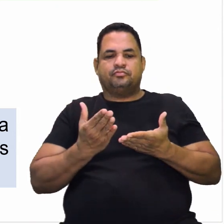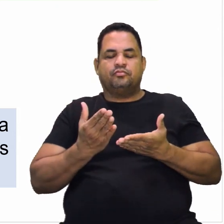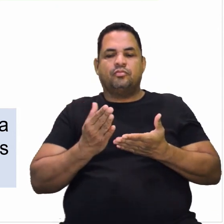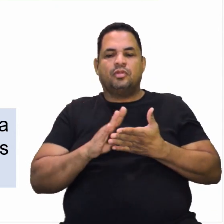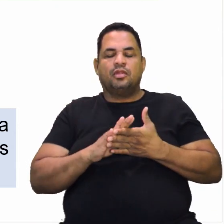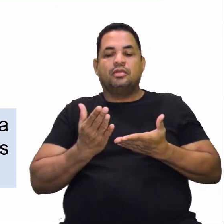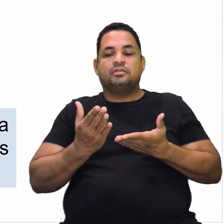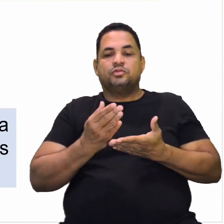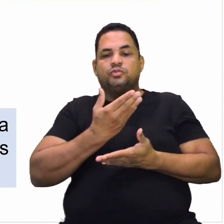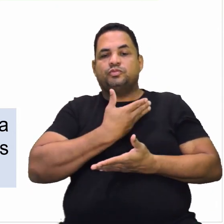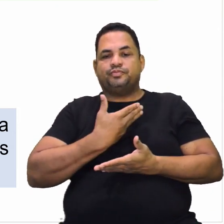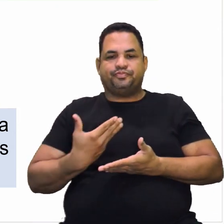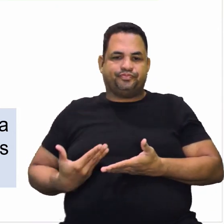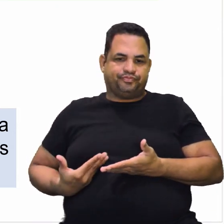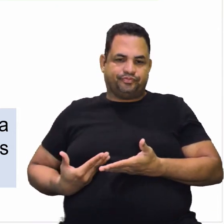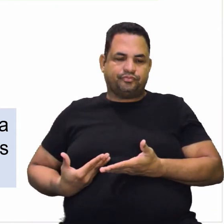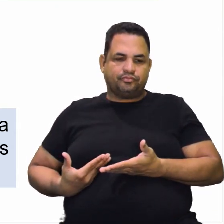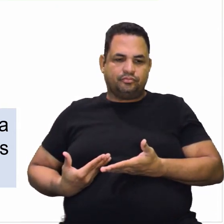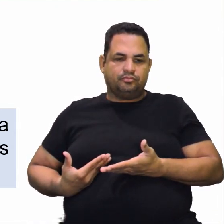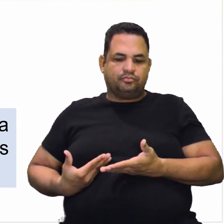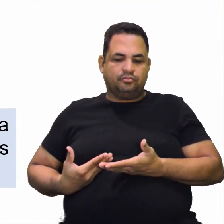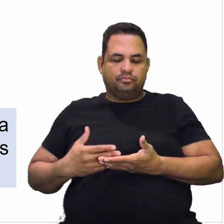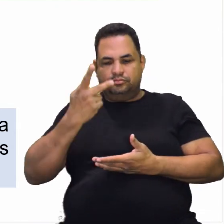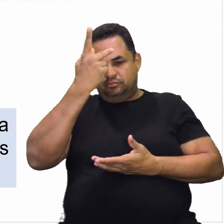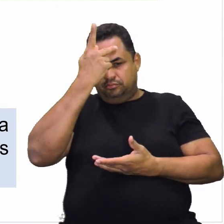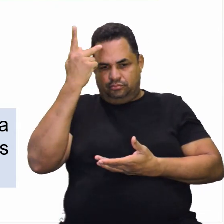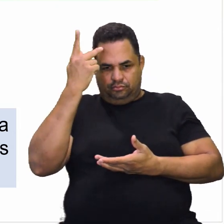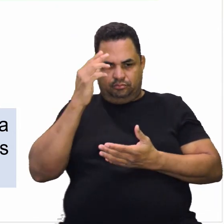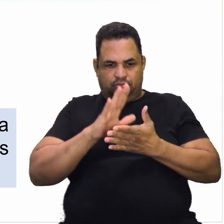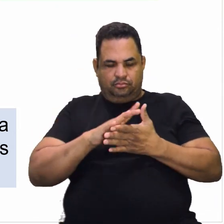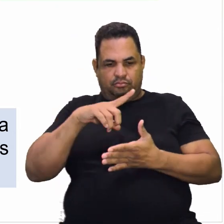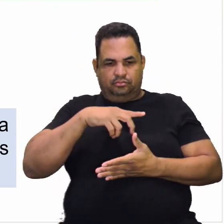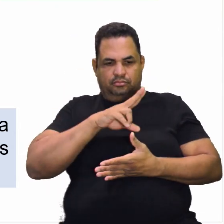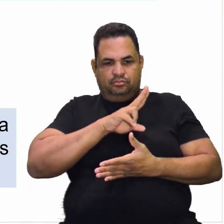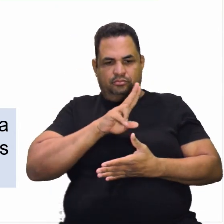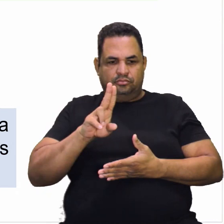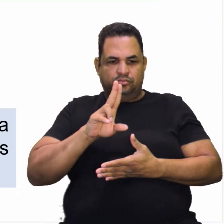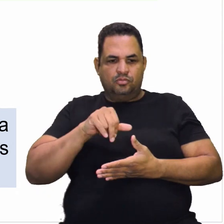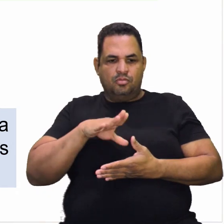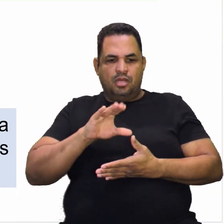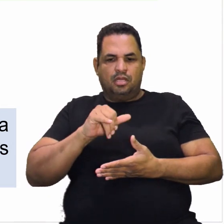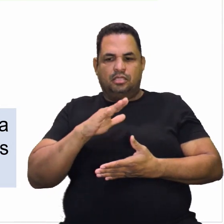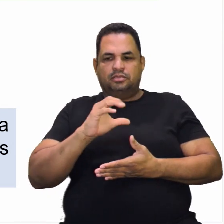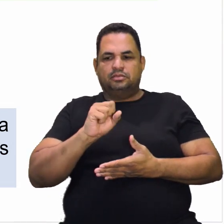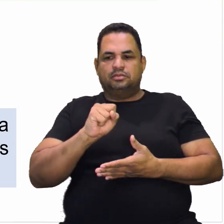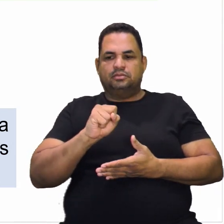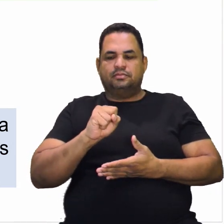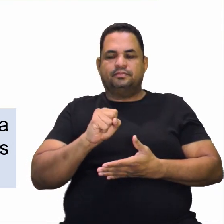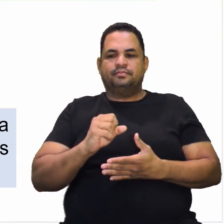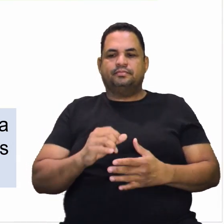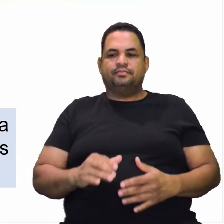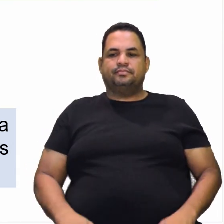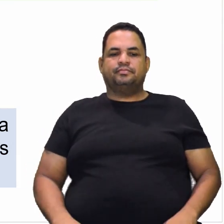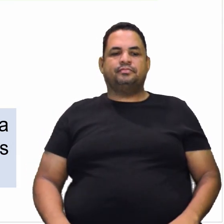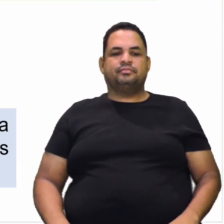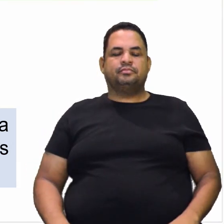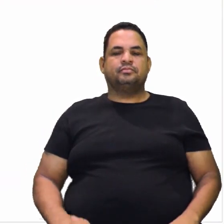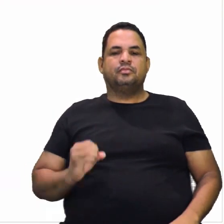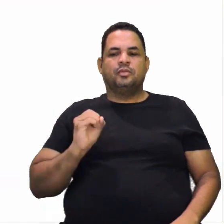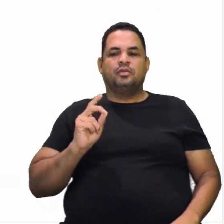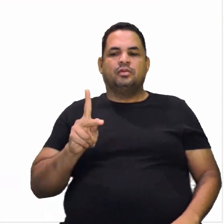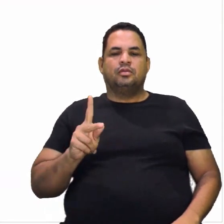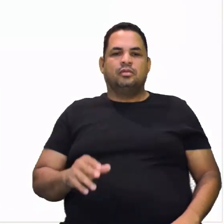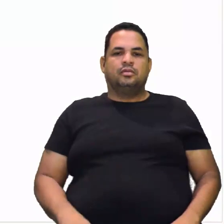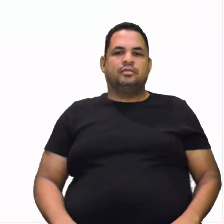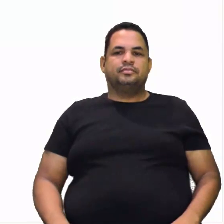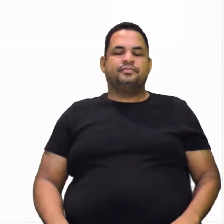governantes desses nomos, como eu falei para vocês anteriormente, eram chamados de nomarcas. Ok? Eram chamados